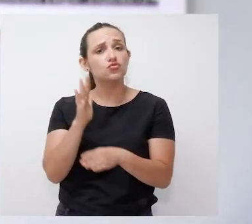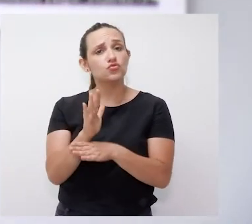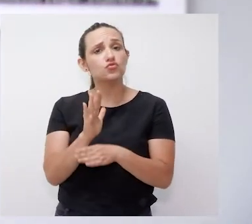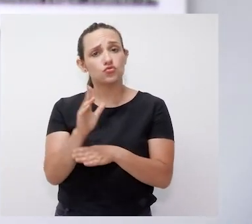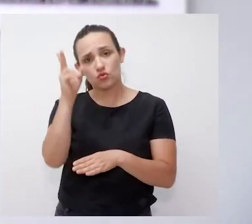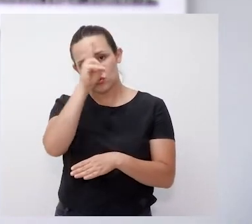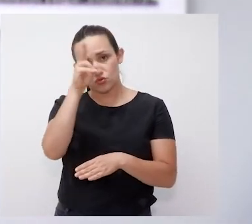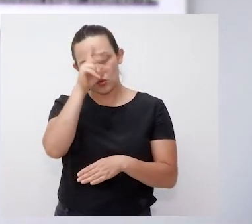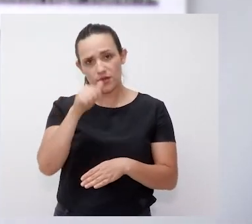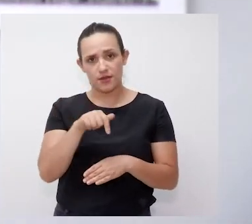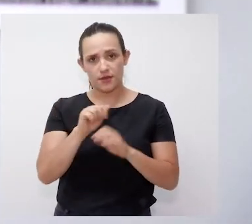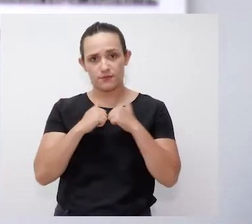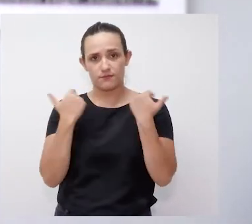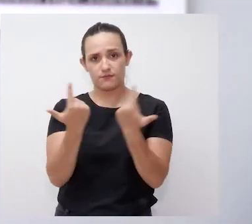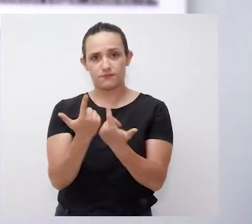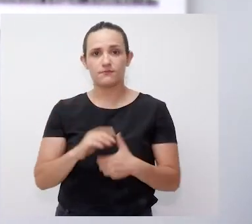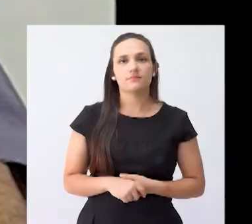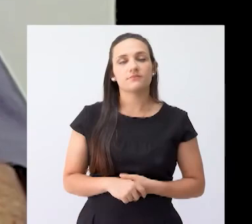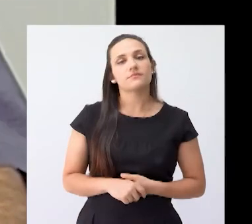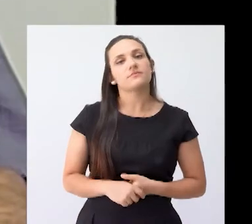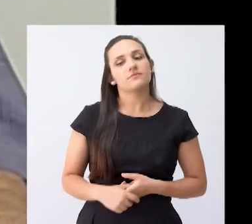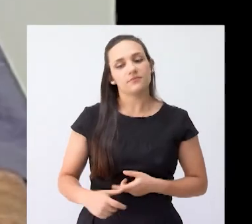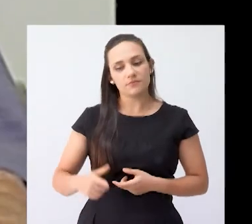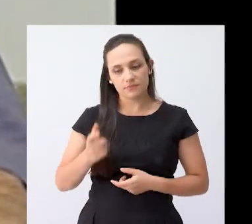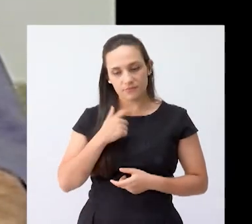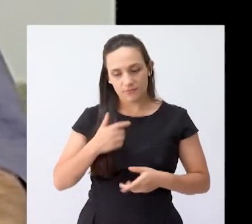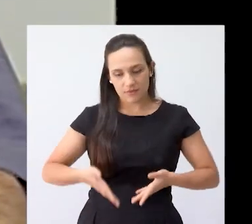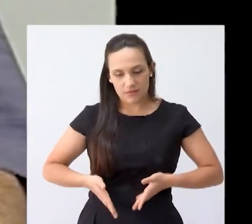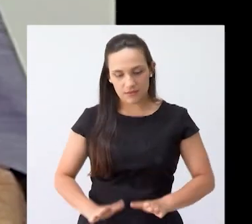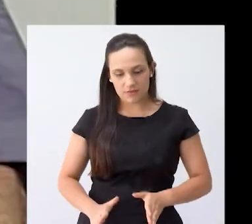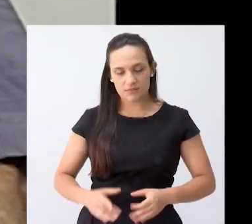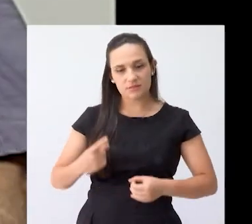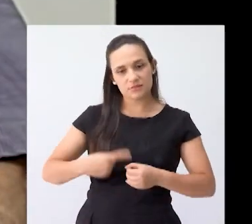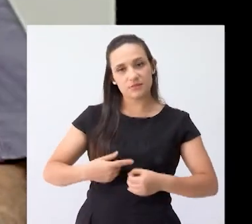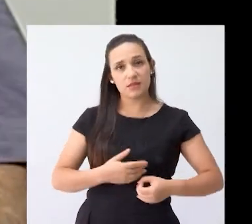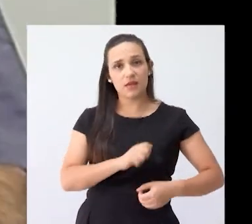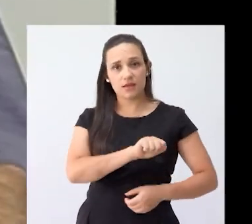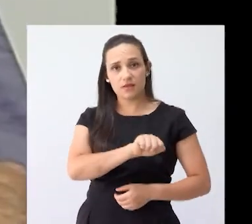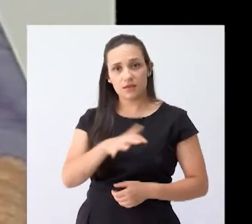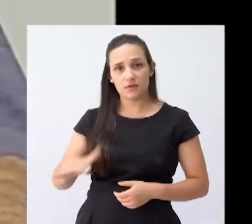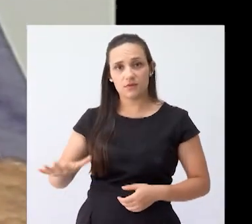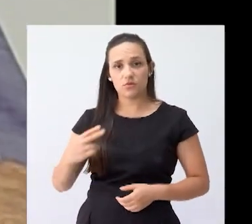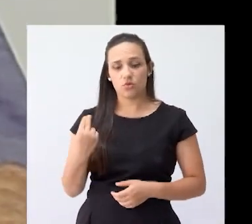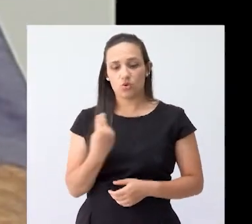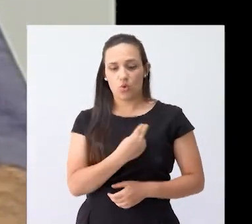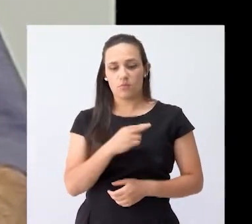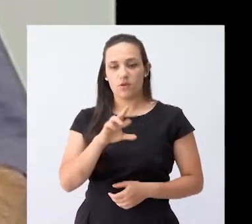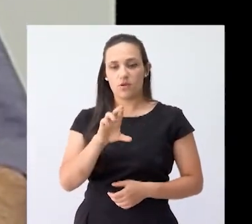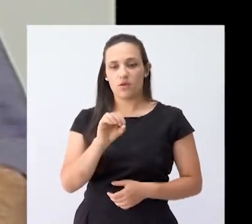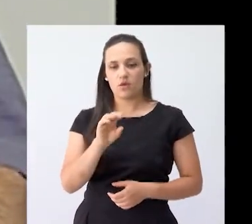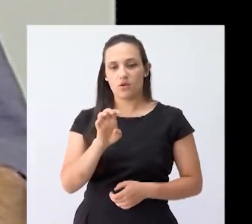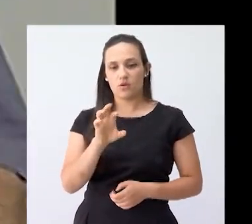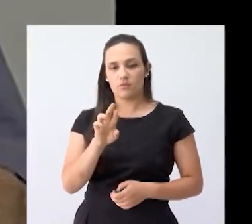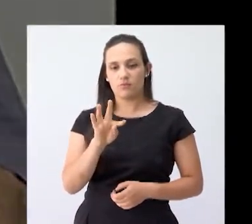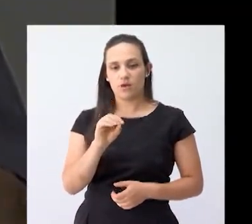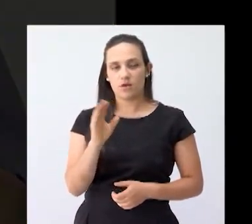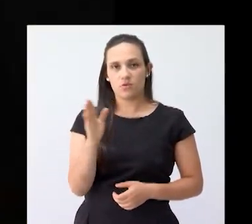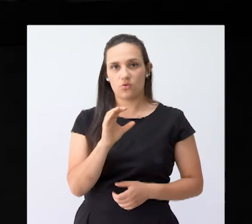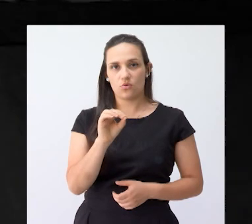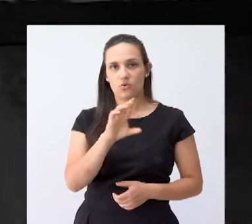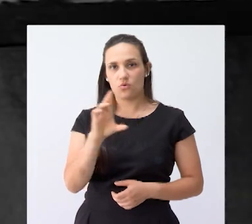ajudou a construir a história da Assembleia. Eu nasci em Aquidauana, meu nome é Roberto Orro.